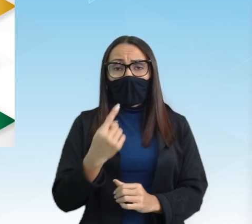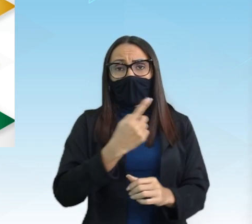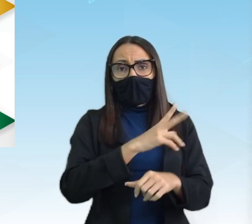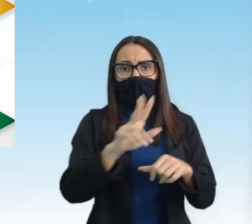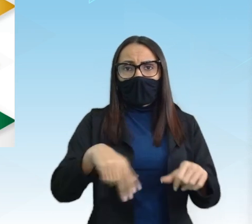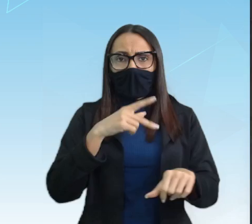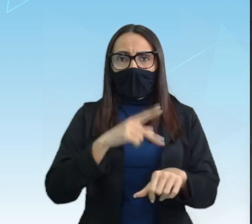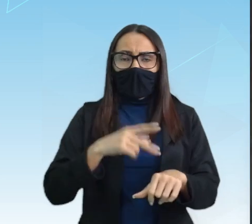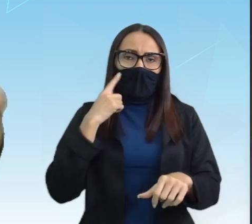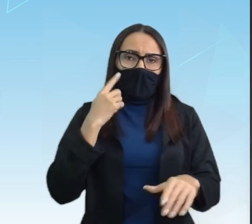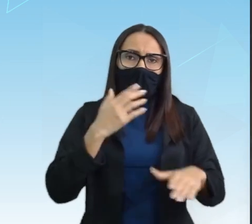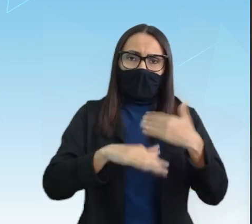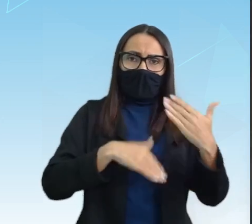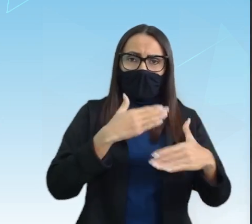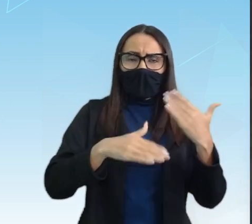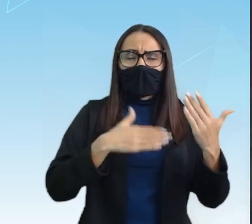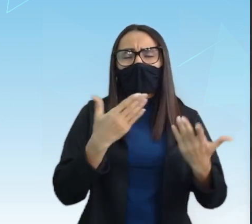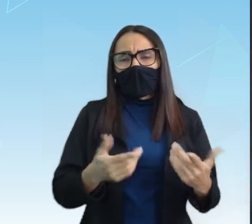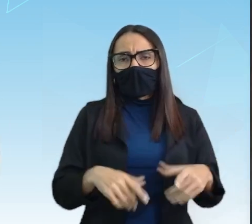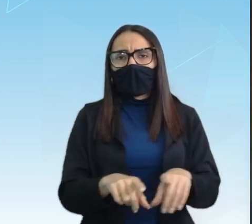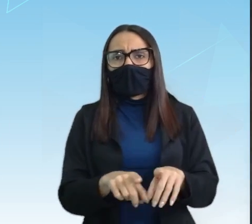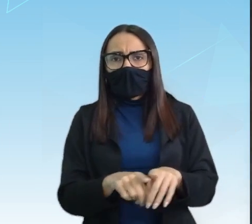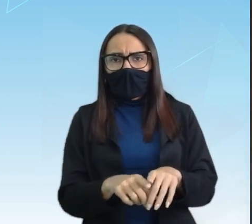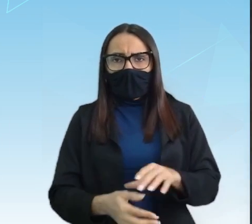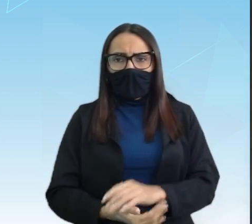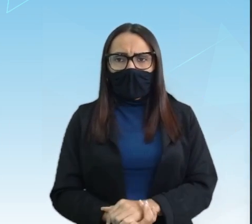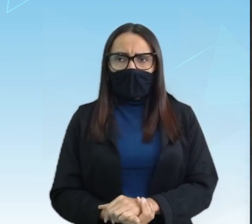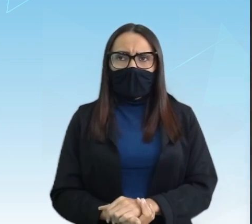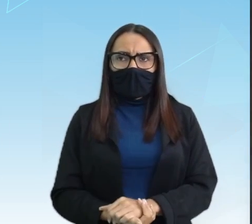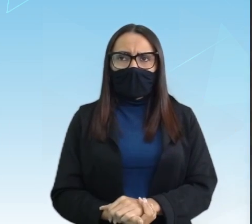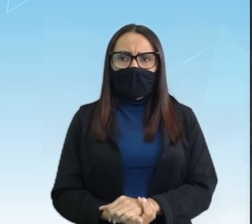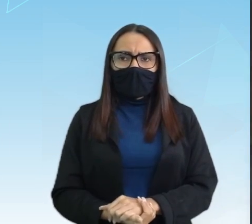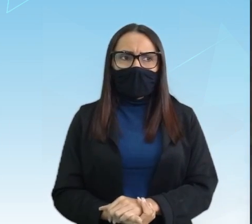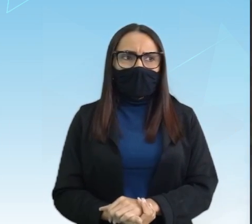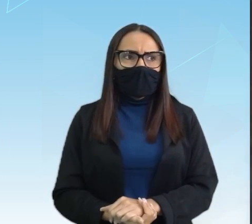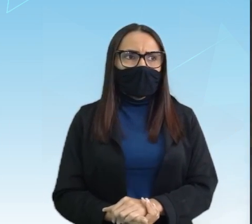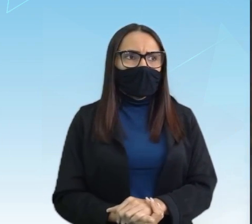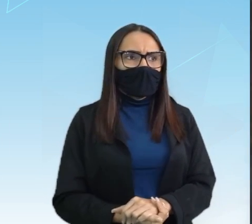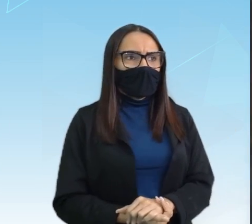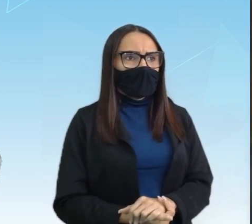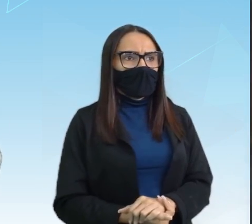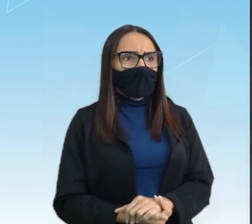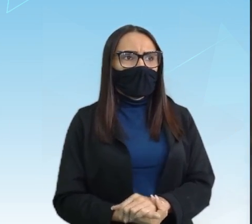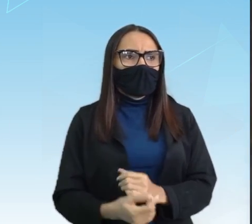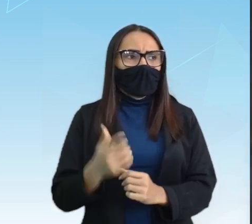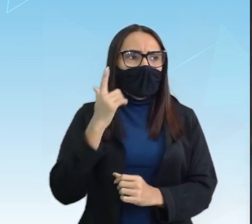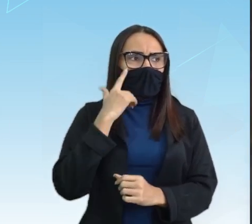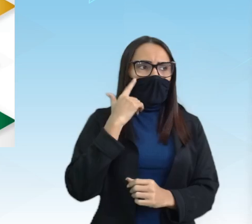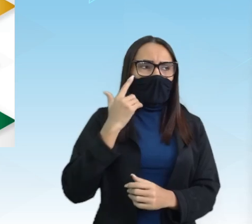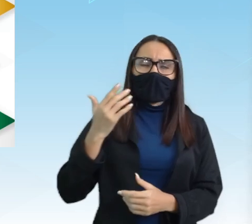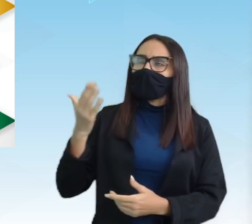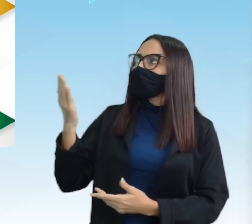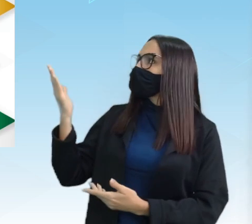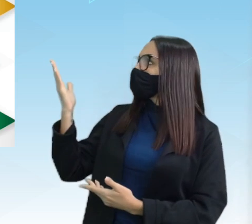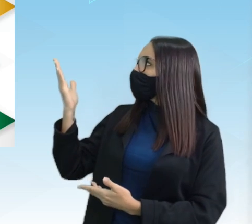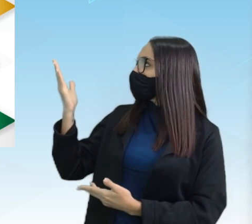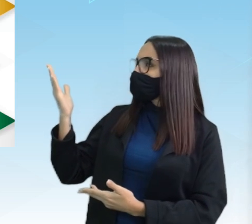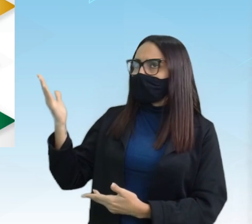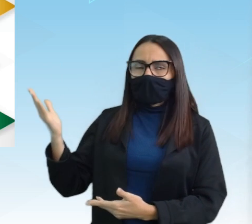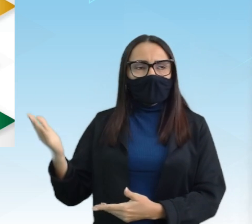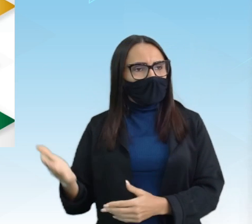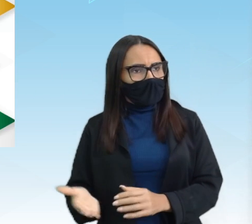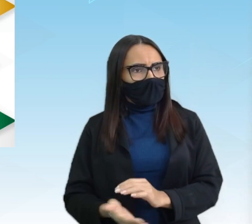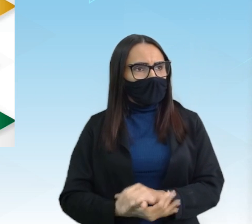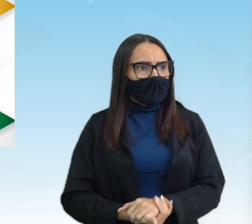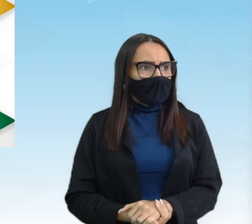países em desenvolvimento que é mecanizado, é industrializado, tá bom? Veja aí aquela produção intensiva logo no nosso